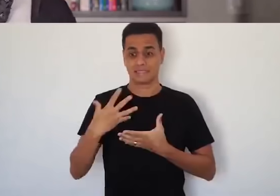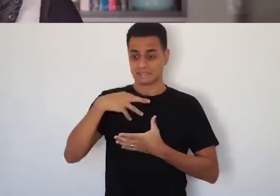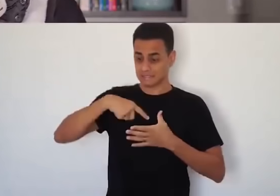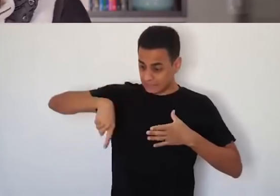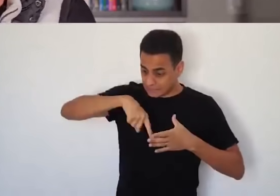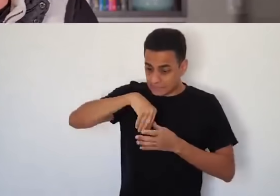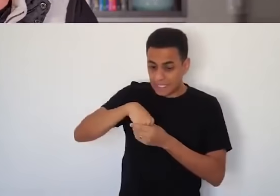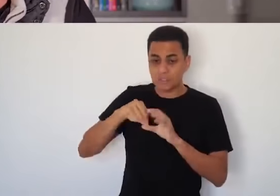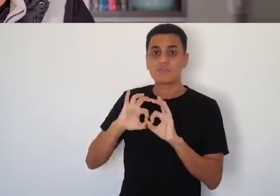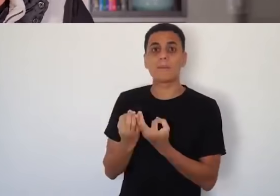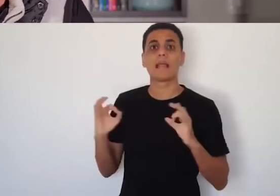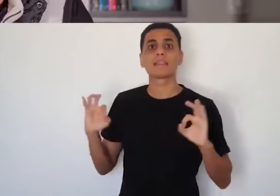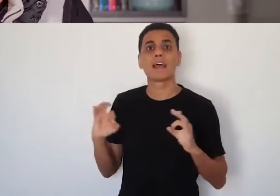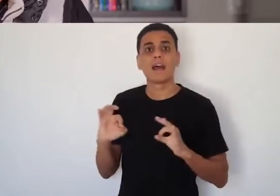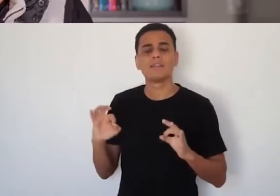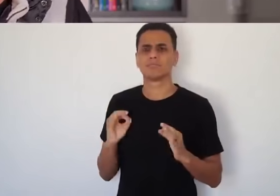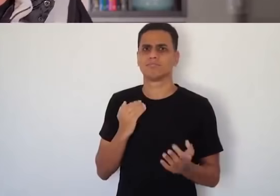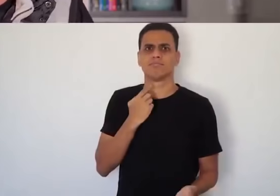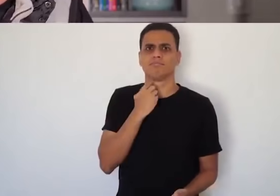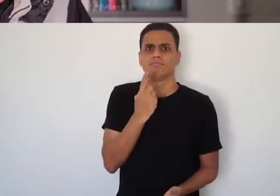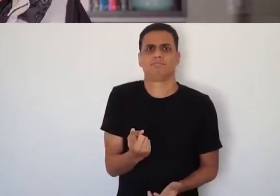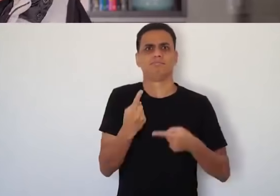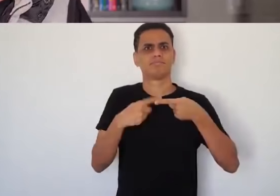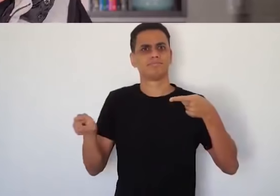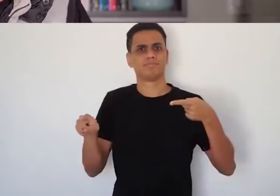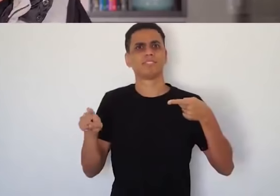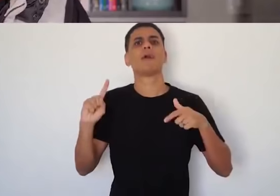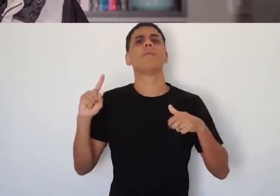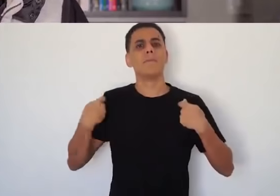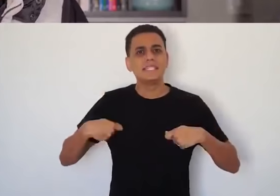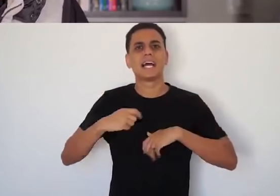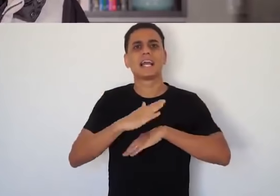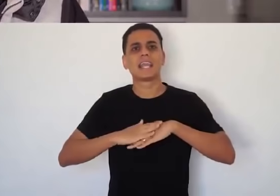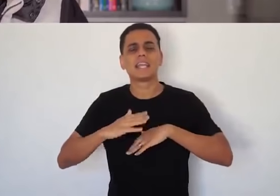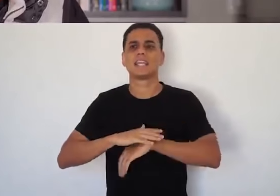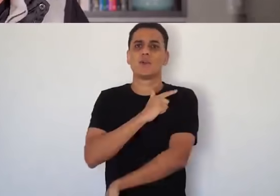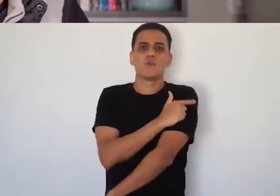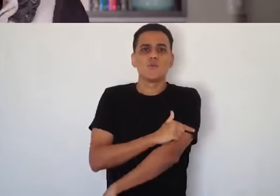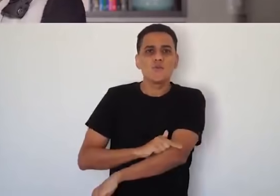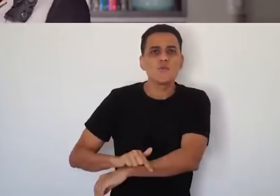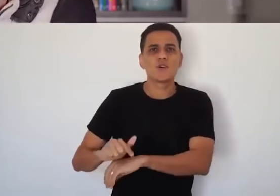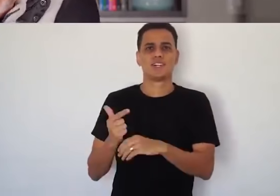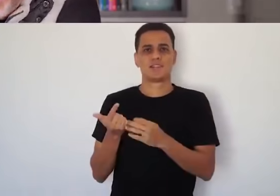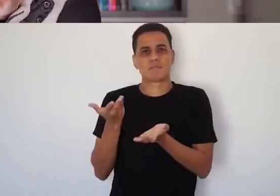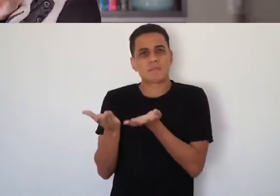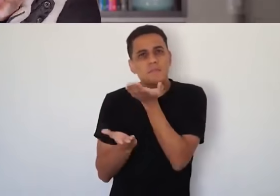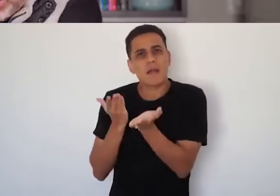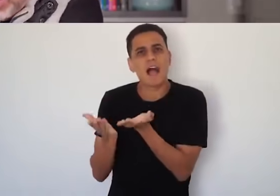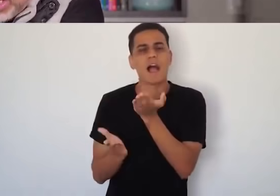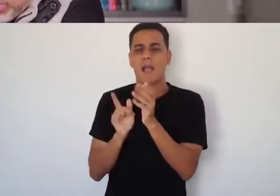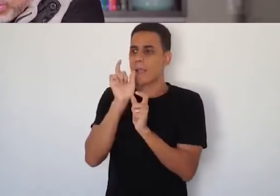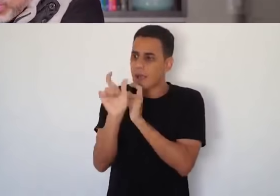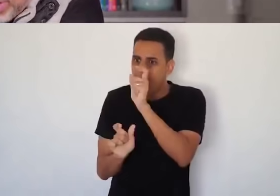ali, nos primeiros versículos de Tiago, porque vai falar, por exemplo, de acepção de pessoas. E quando chega aqui nesse capítulo